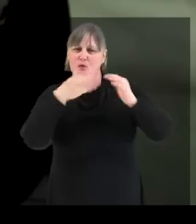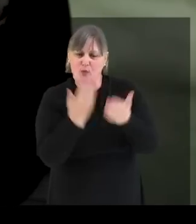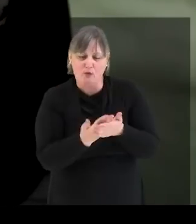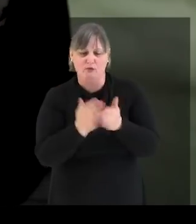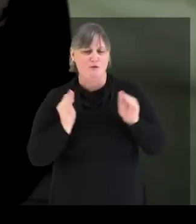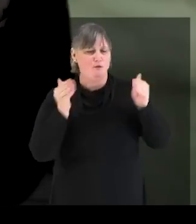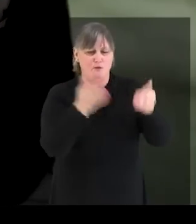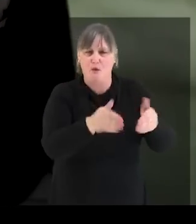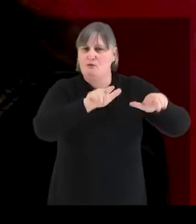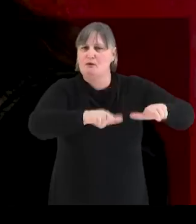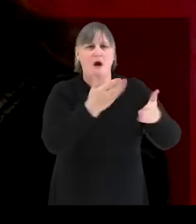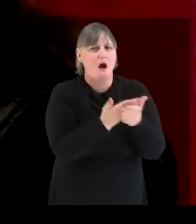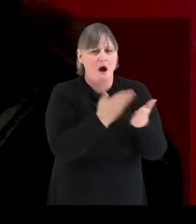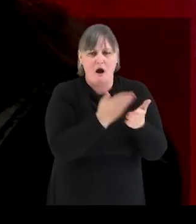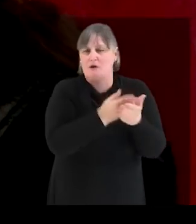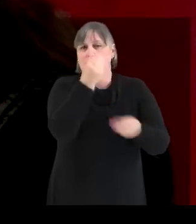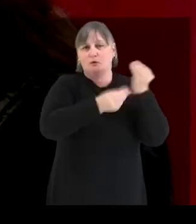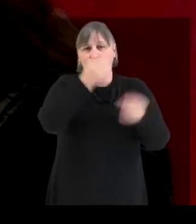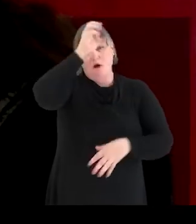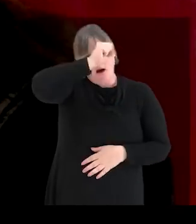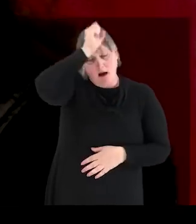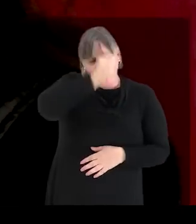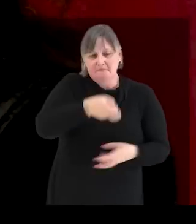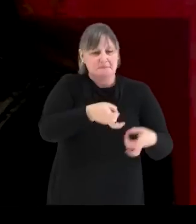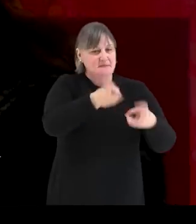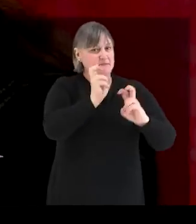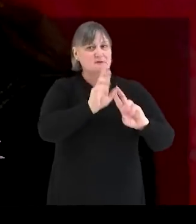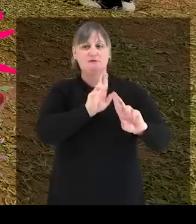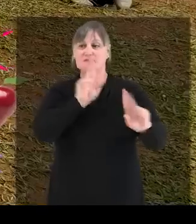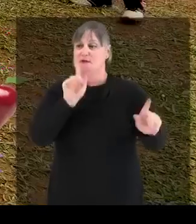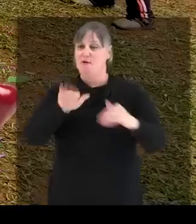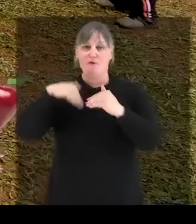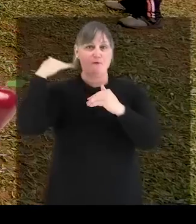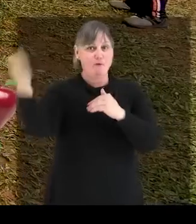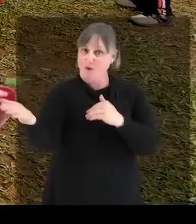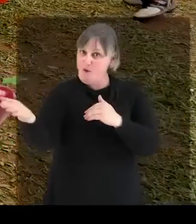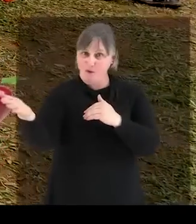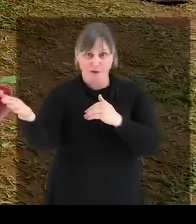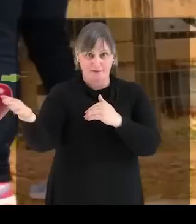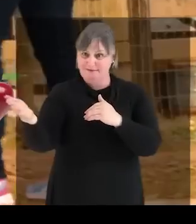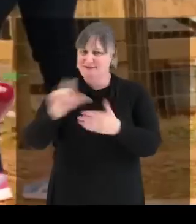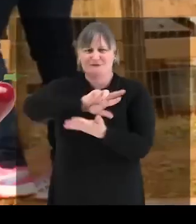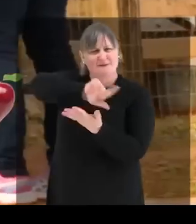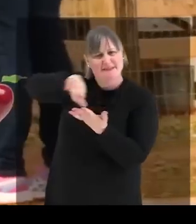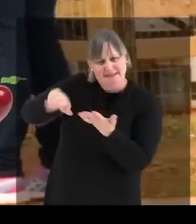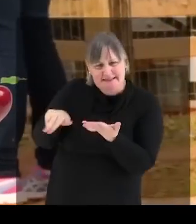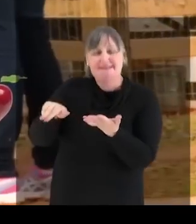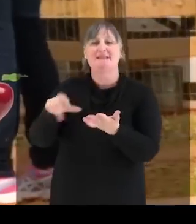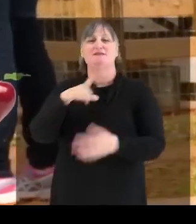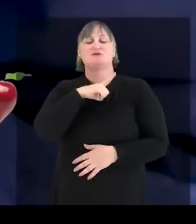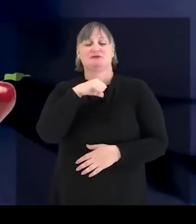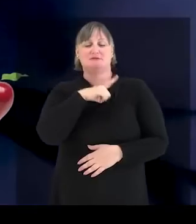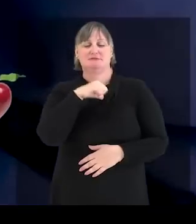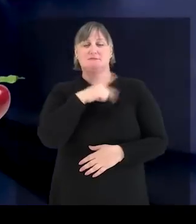sala de aula como espaço de aprendizagem, e a gente não percebia o espaço externo, né, com toda a sua riqueza. A gente